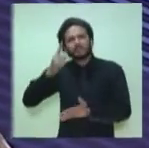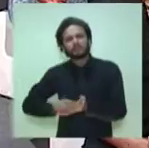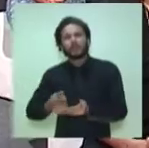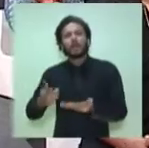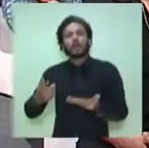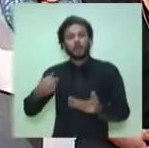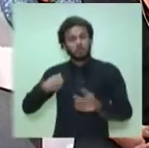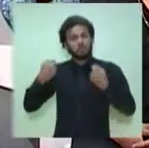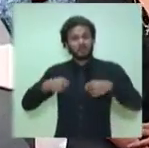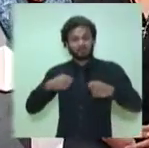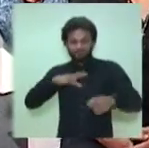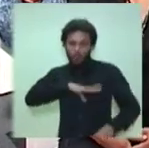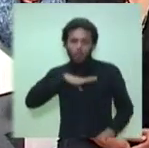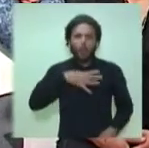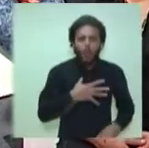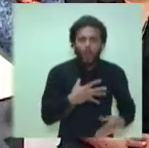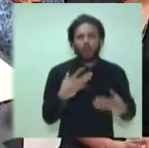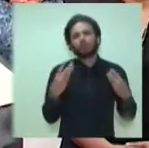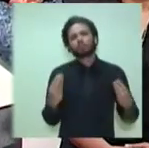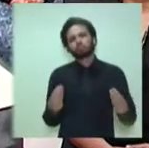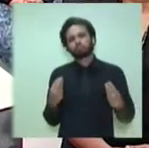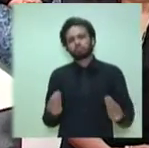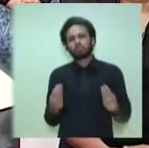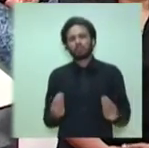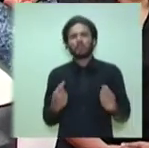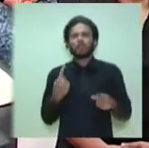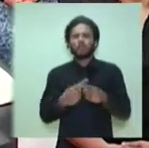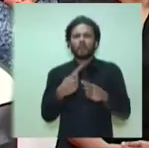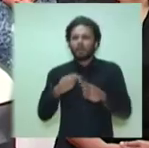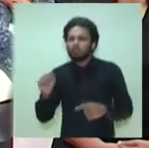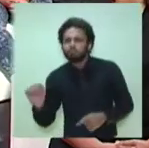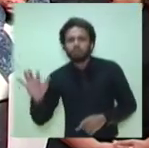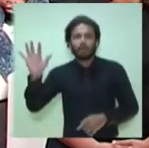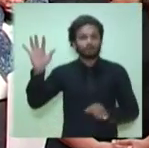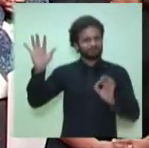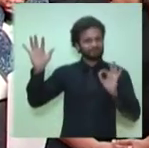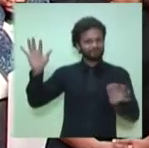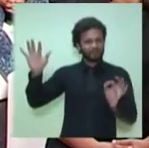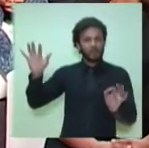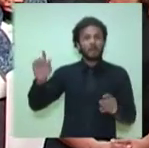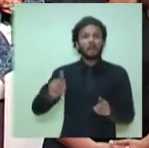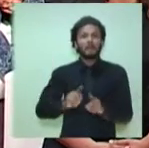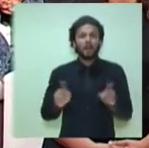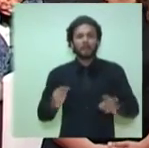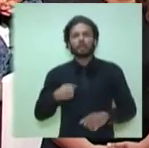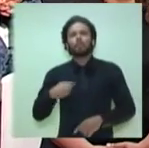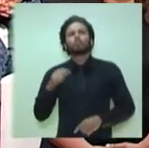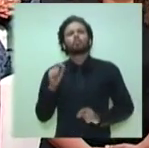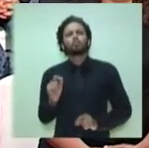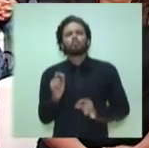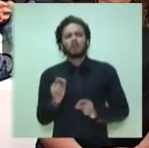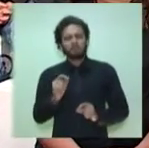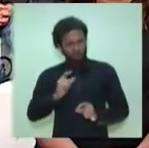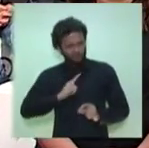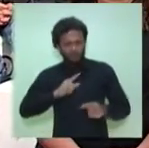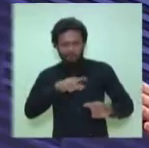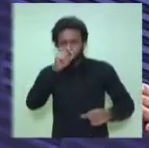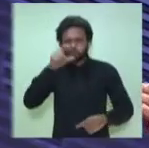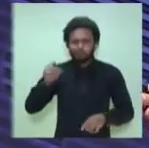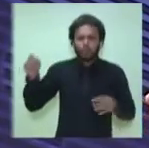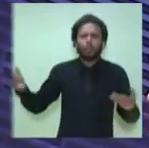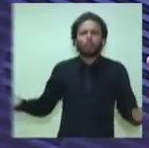a sério preciso ter coragem, poderia ter me custado muito caro isso, a última foi porque eu tinha a opção